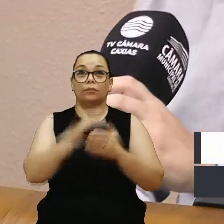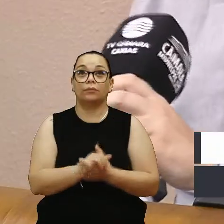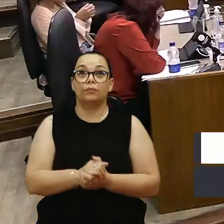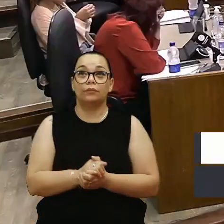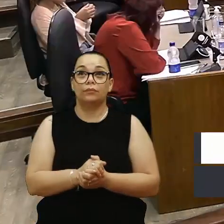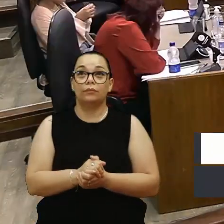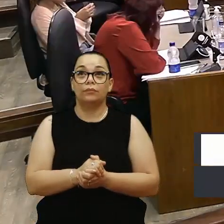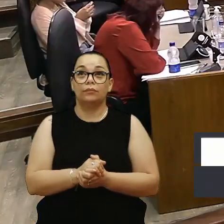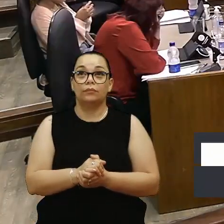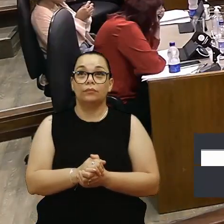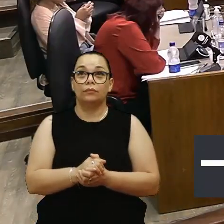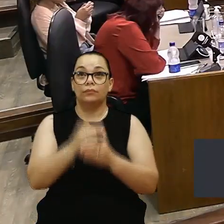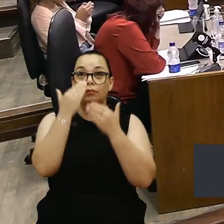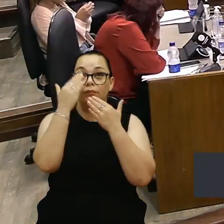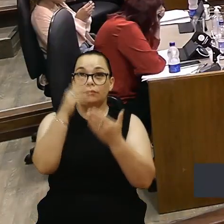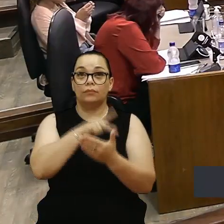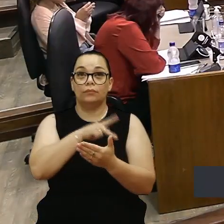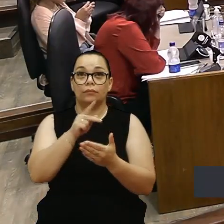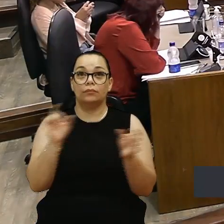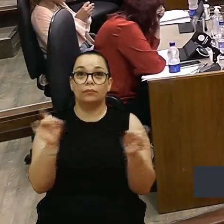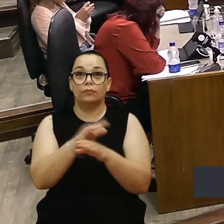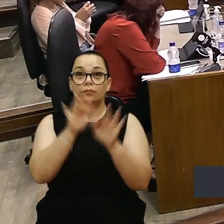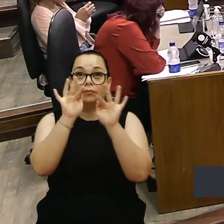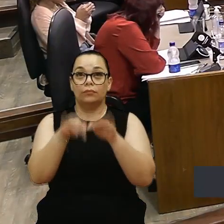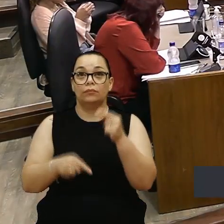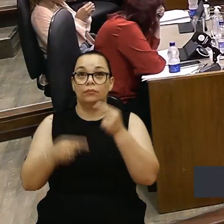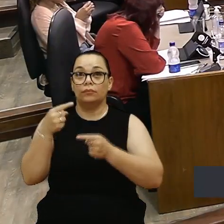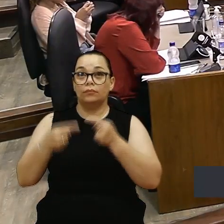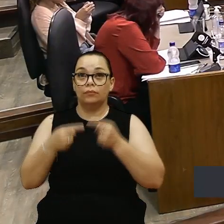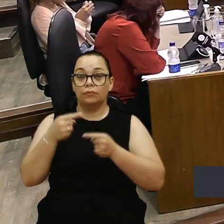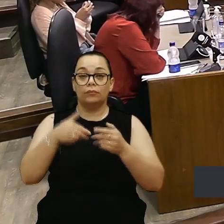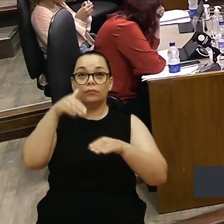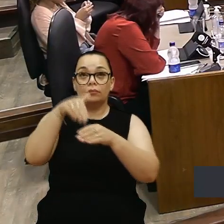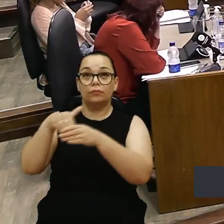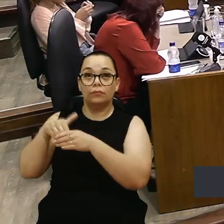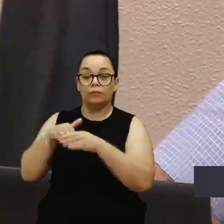Obrigado, presidente. Era isso, encerrada a discussão. Em votação, declaro abertas